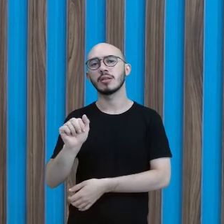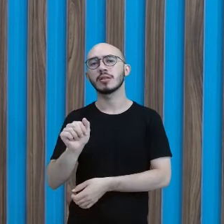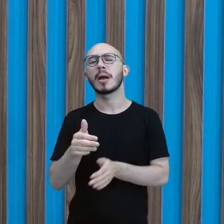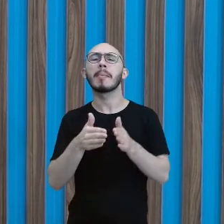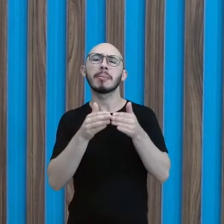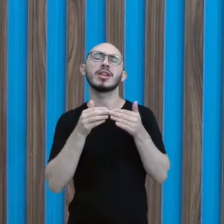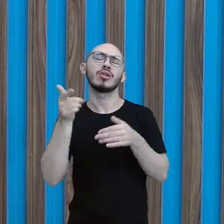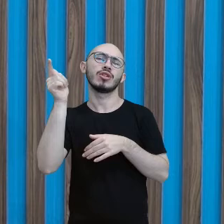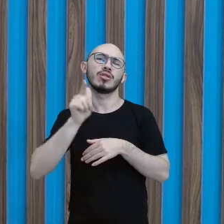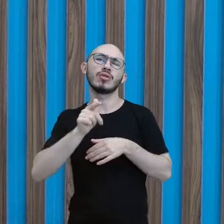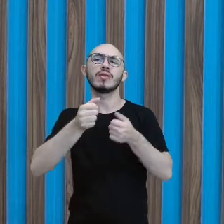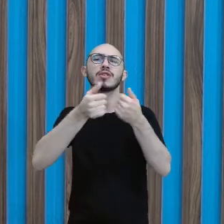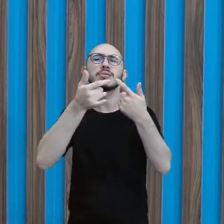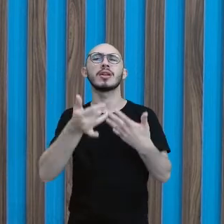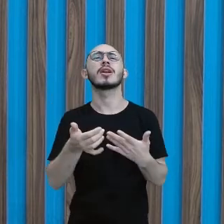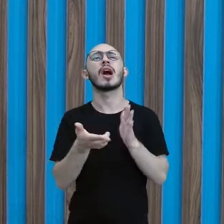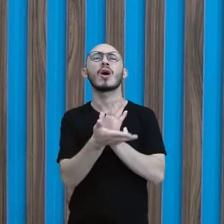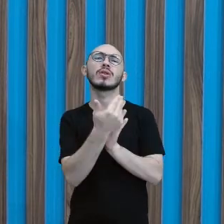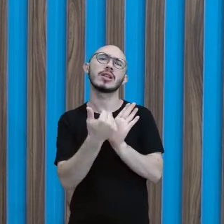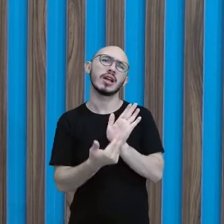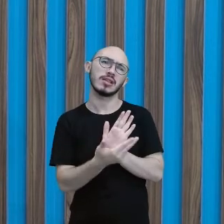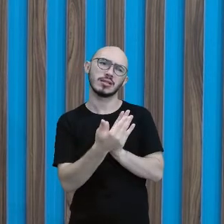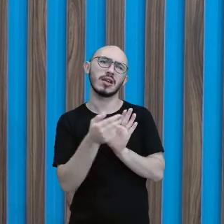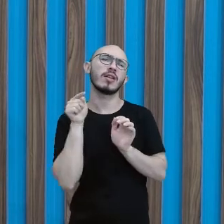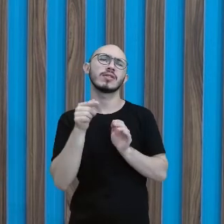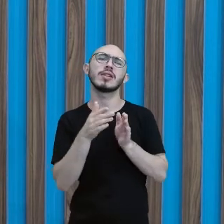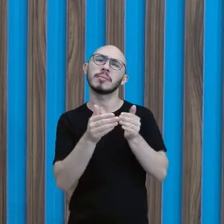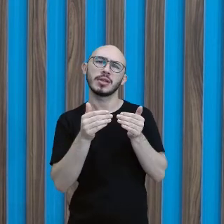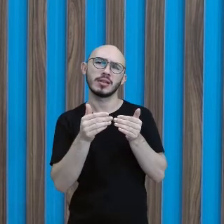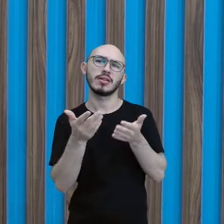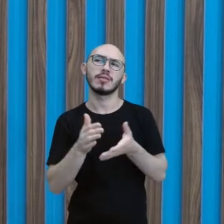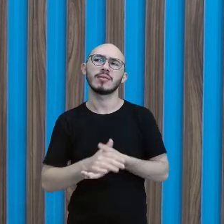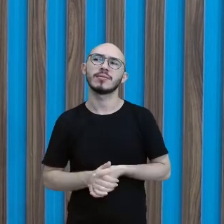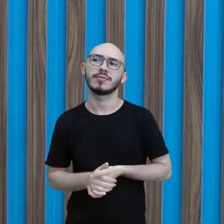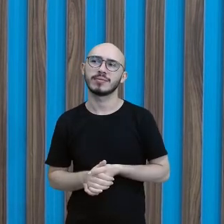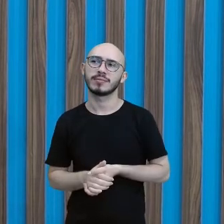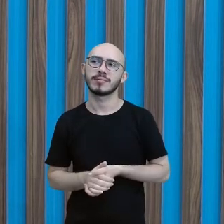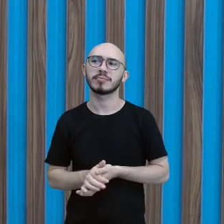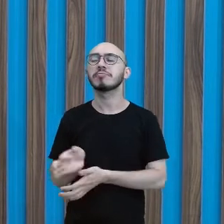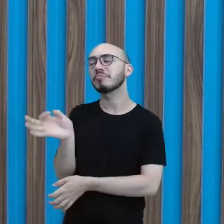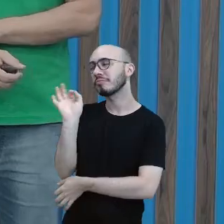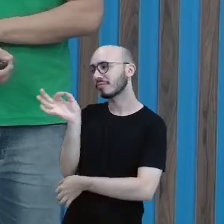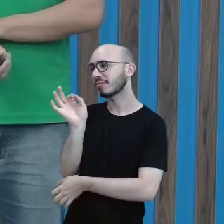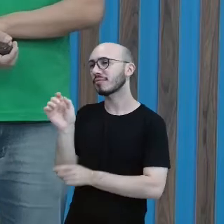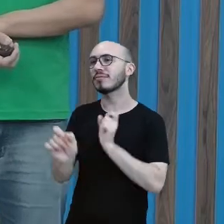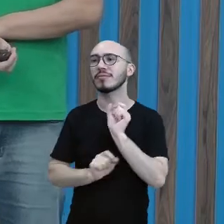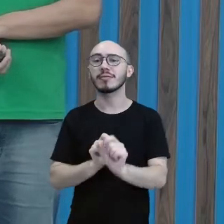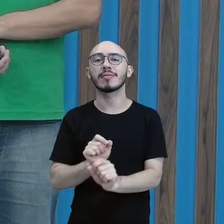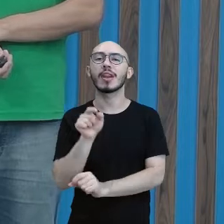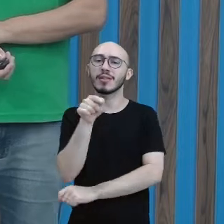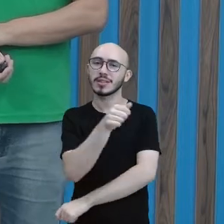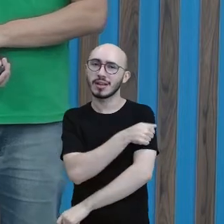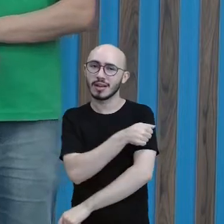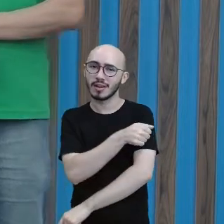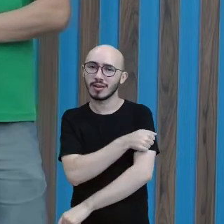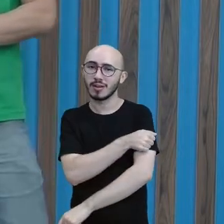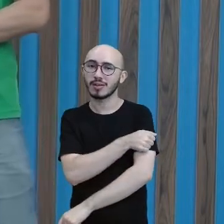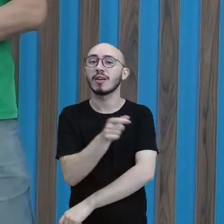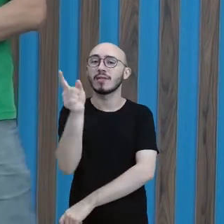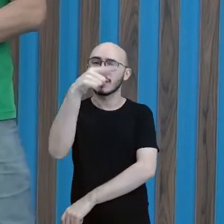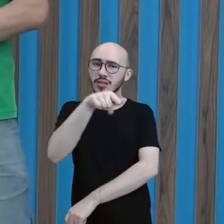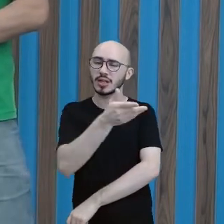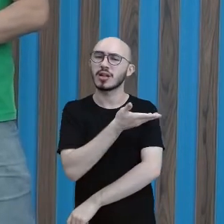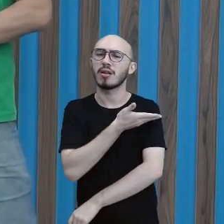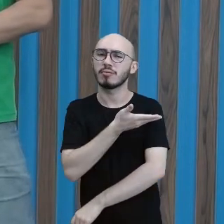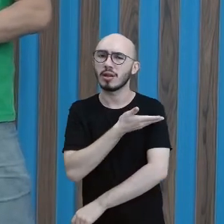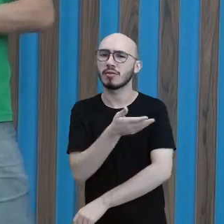aí sobre qual desenho que o senhor pediu para fazer. Ah, certo. Então, Marcélia, isso é para vocês, para os colegas, né?